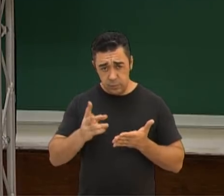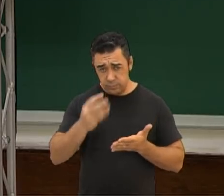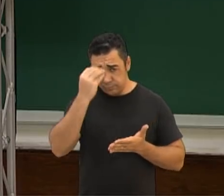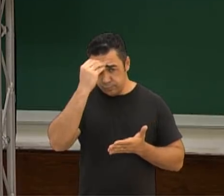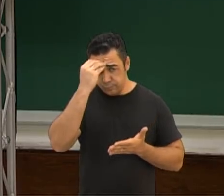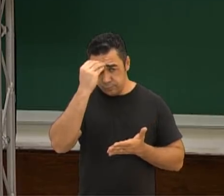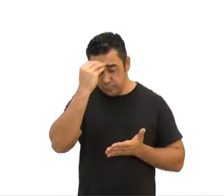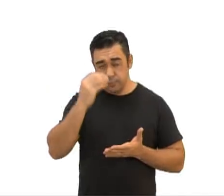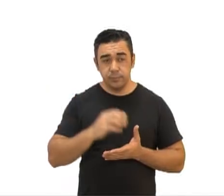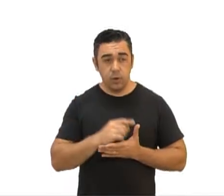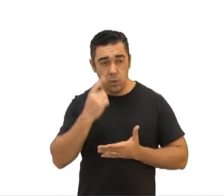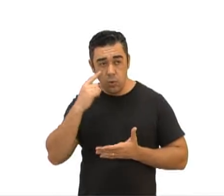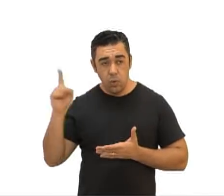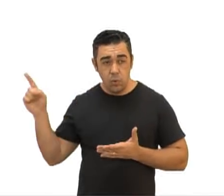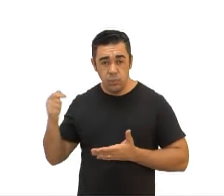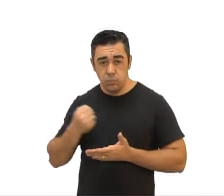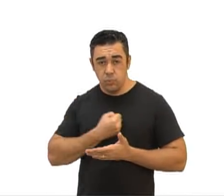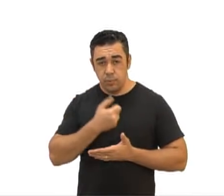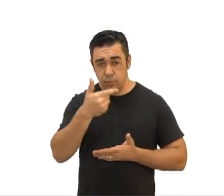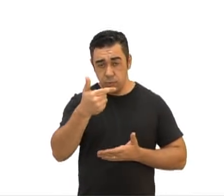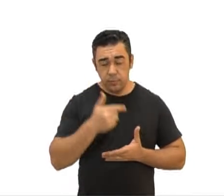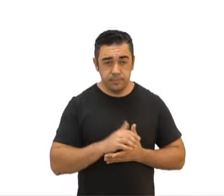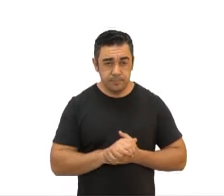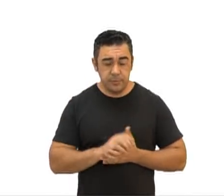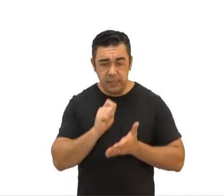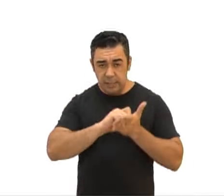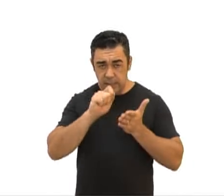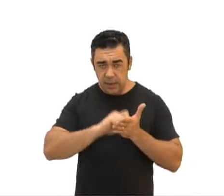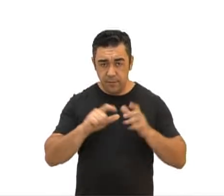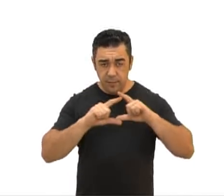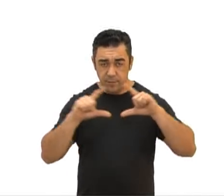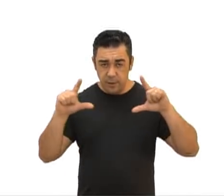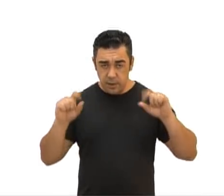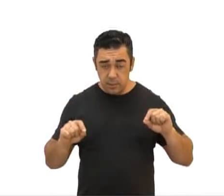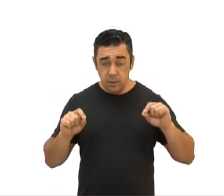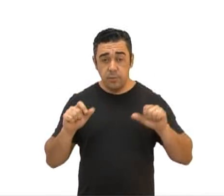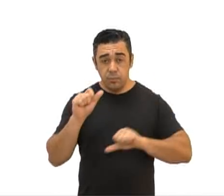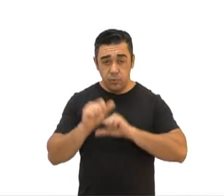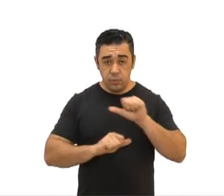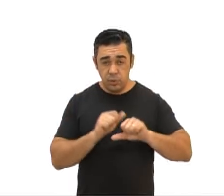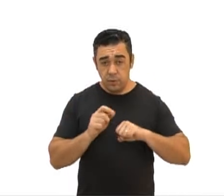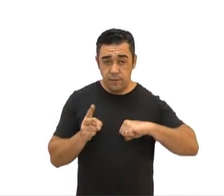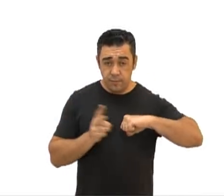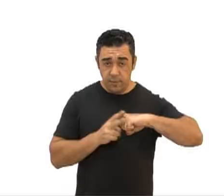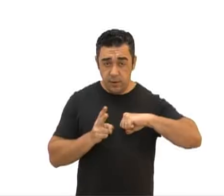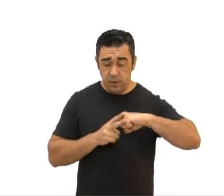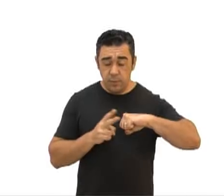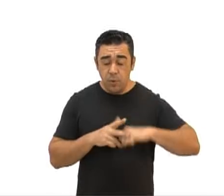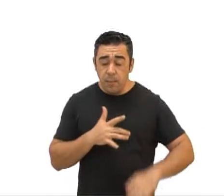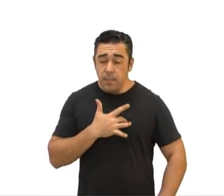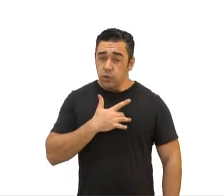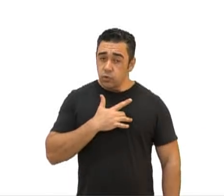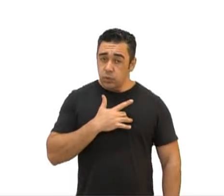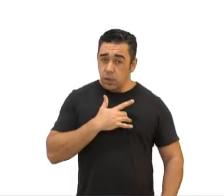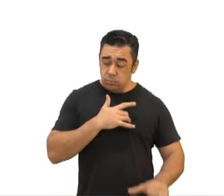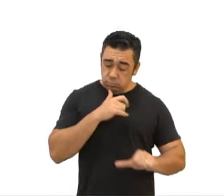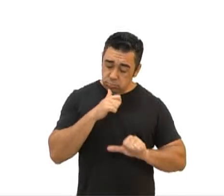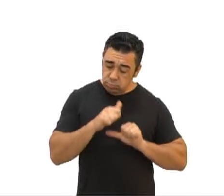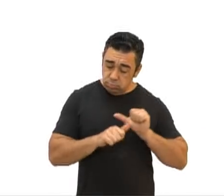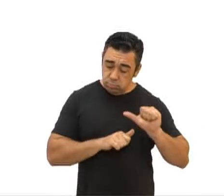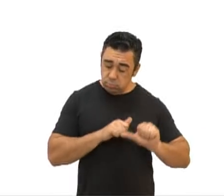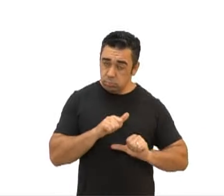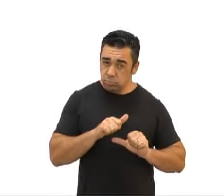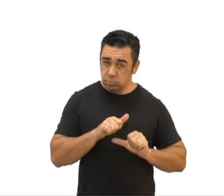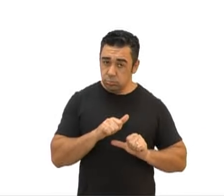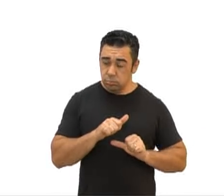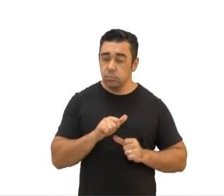vai fixando. Olhem aqui o exercício 2. Reescreva esse fragmento, tornando o verbo apaixonar-se reflexivo, de